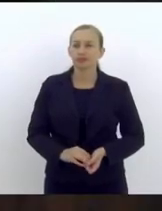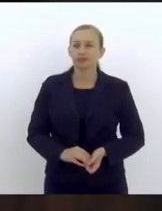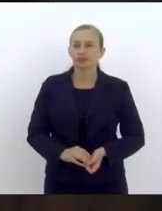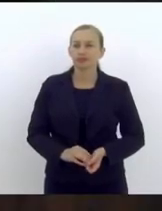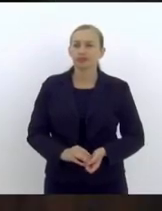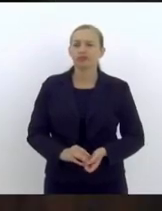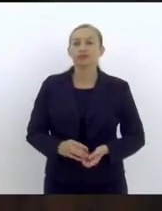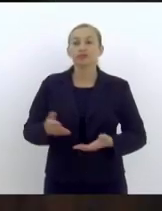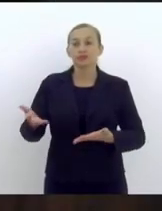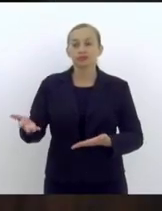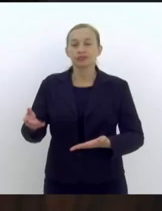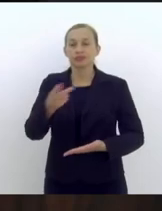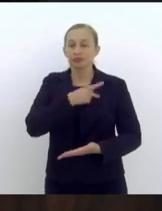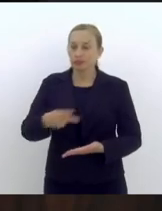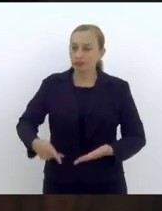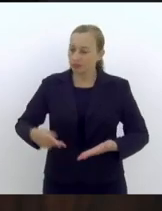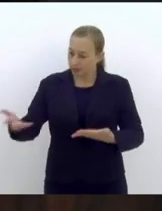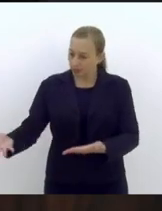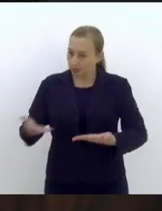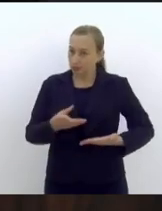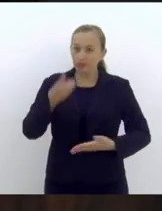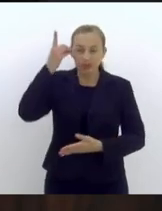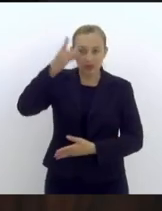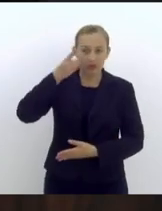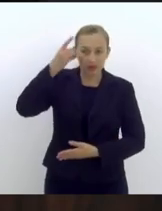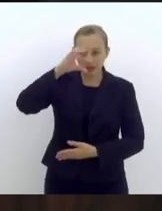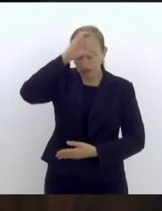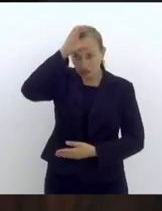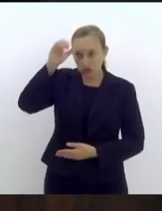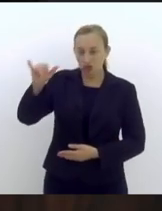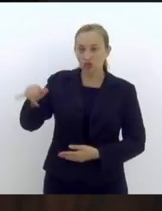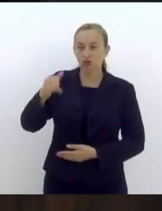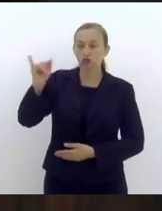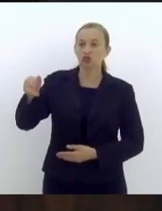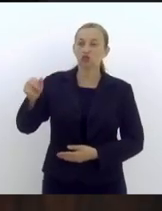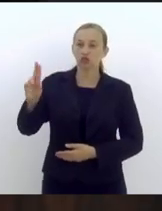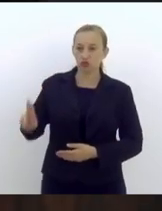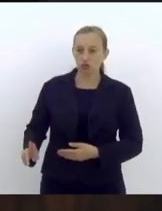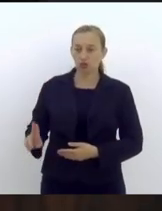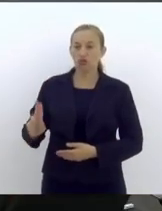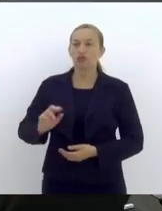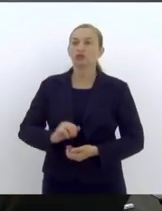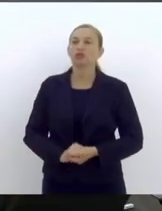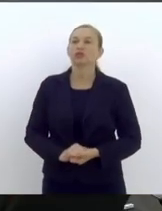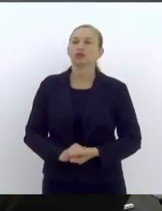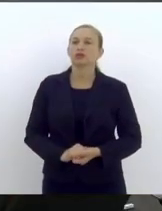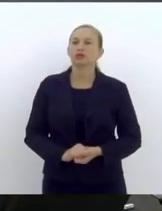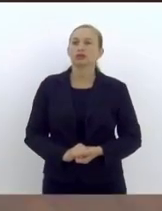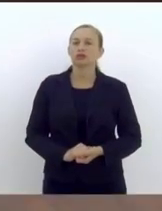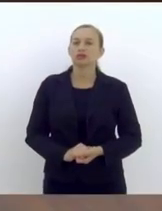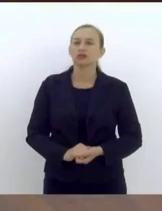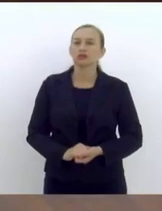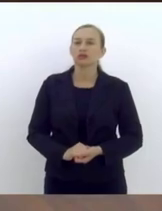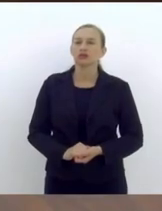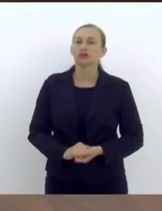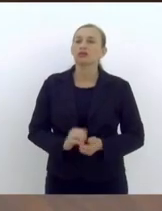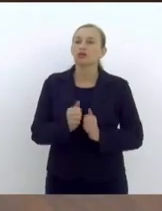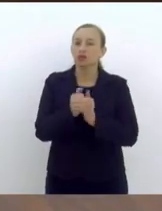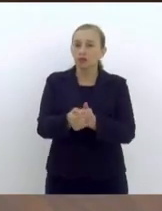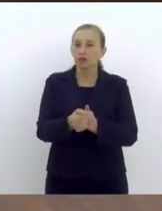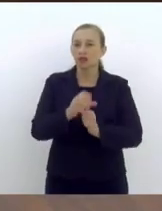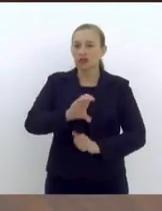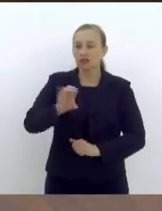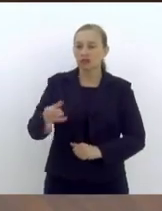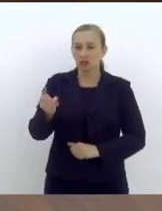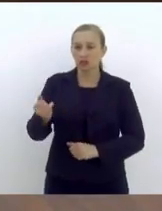a presidência designa então a deputada tia Ju para emitir o seu parecer gente eu acompanho